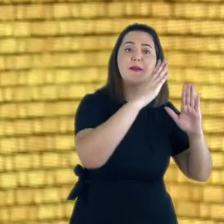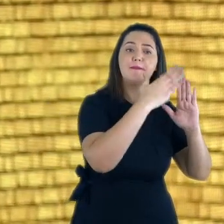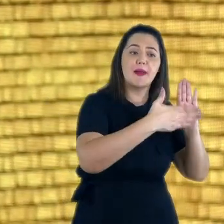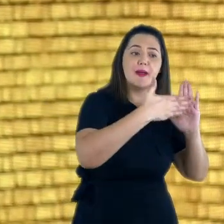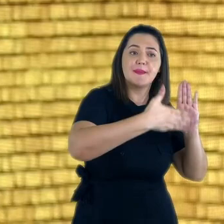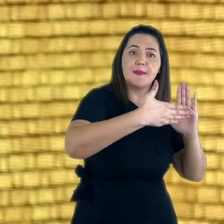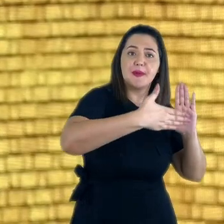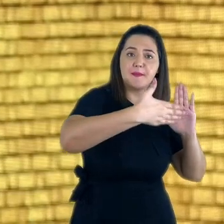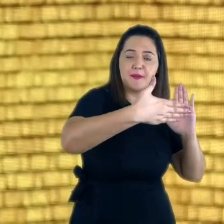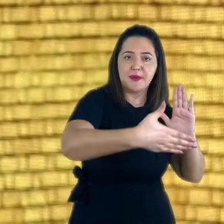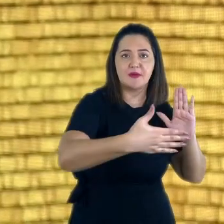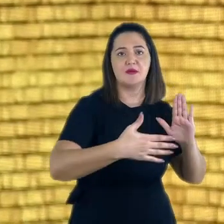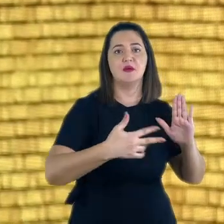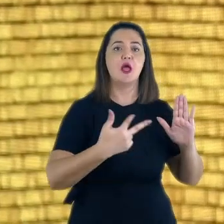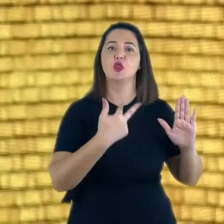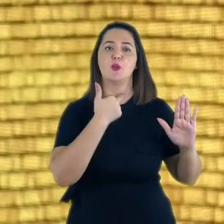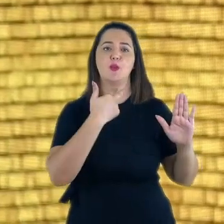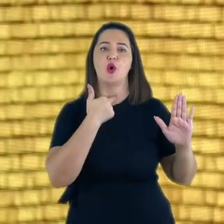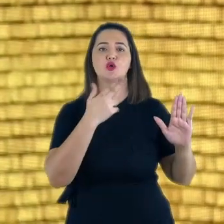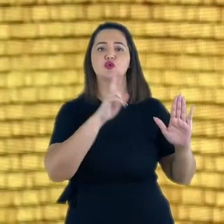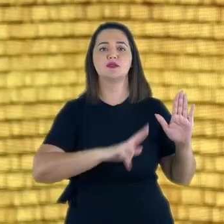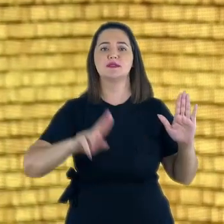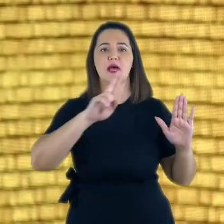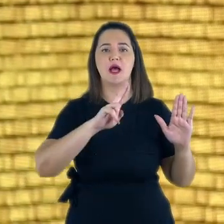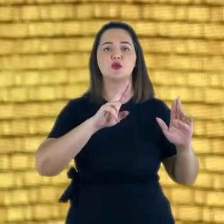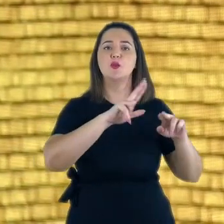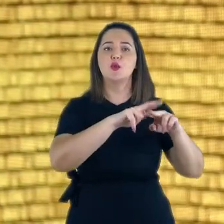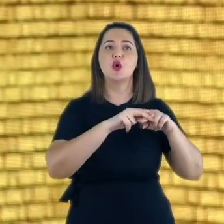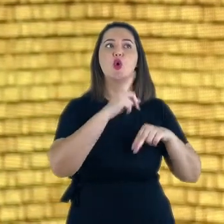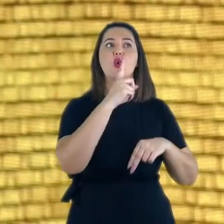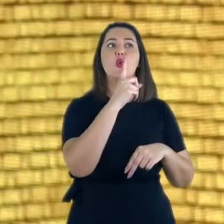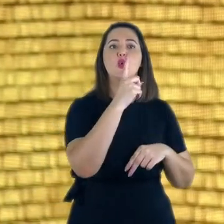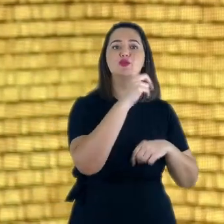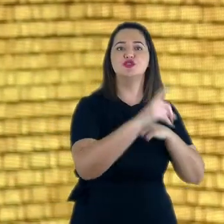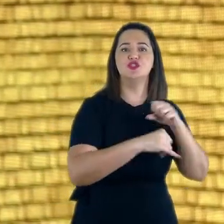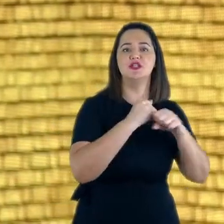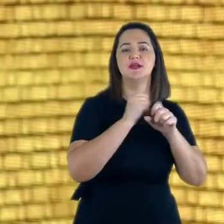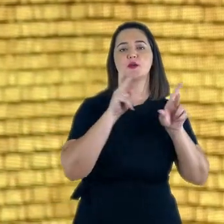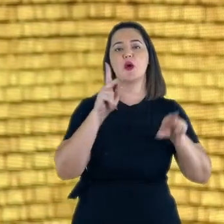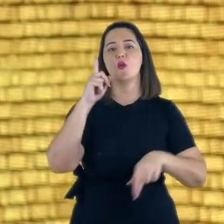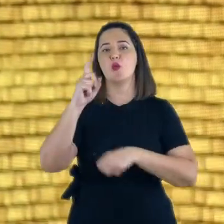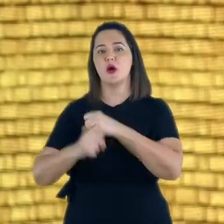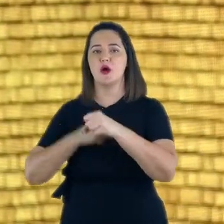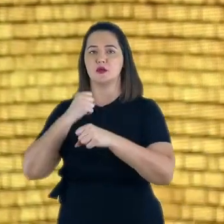16, não podem ser interpretados com o princípio de ano. Os